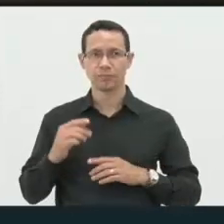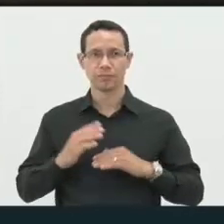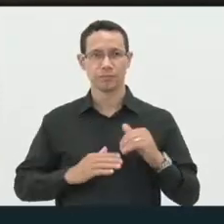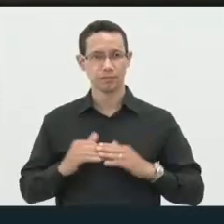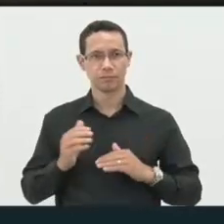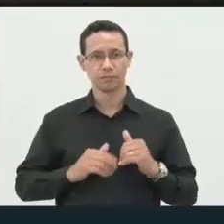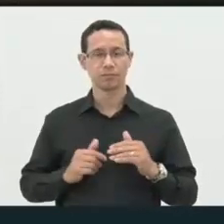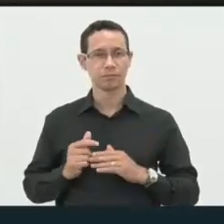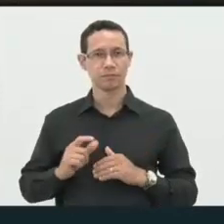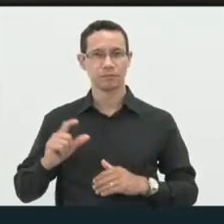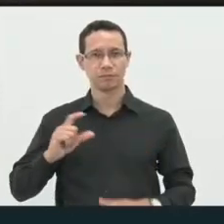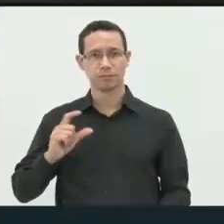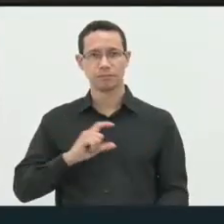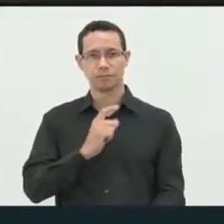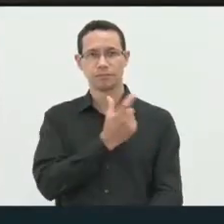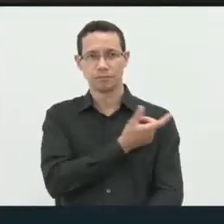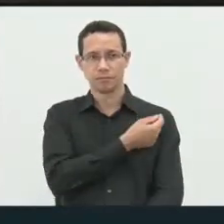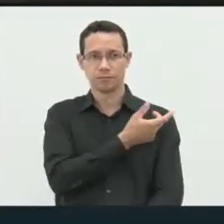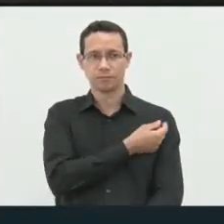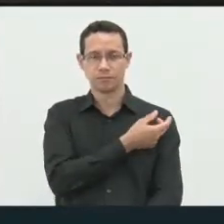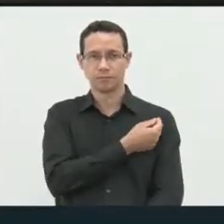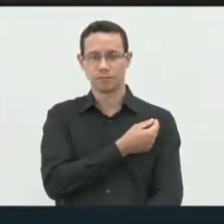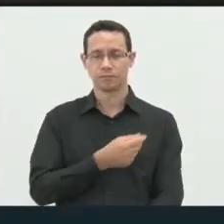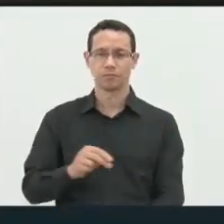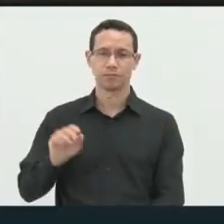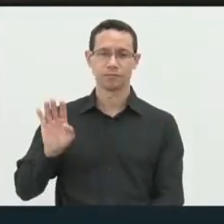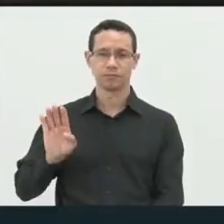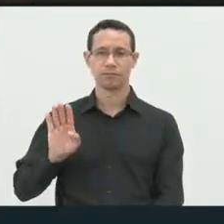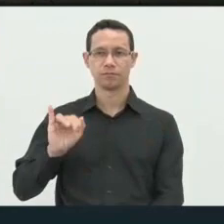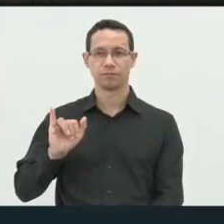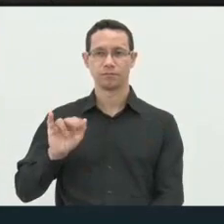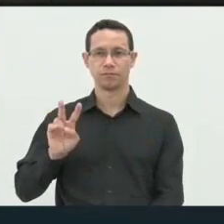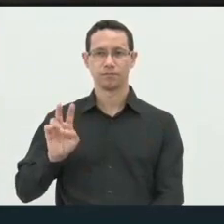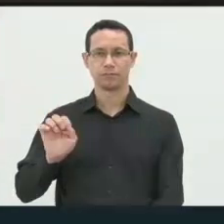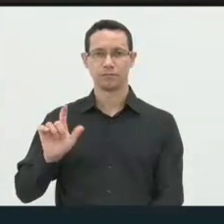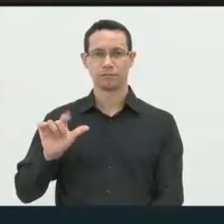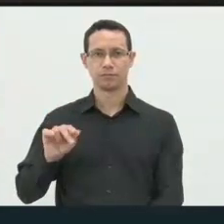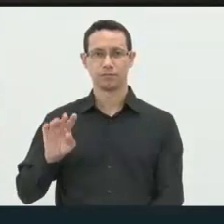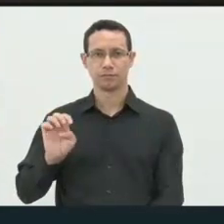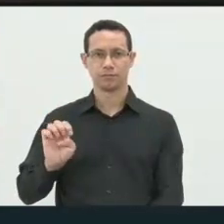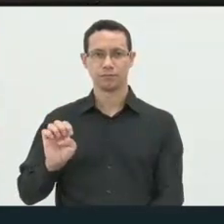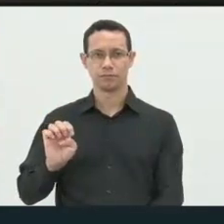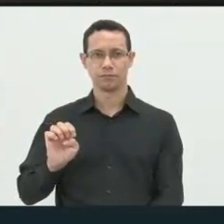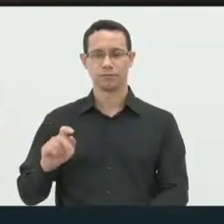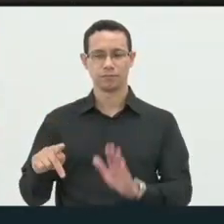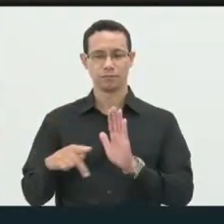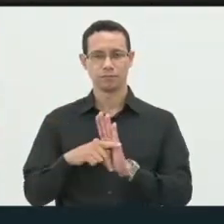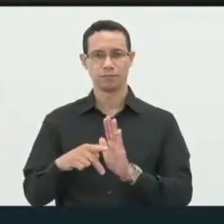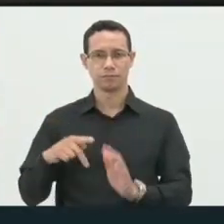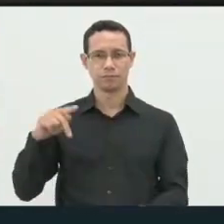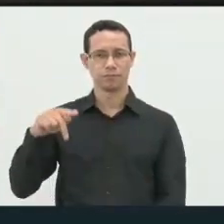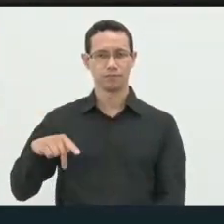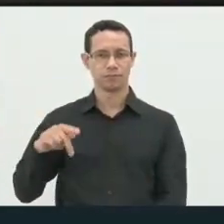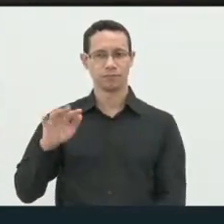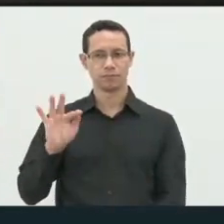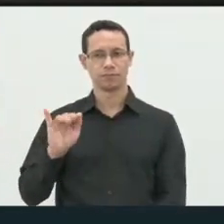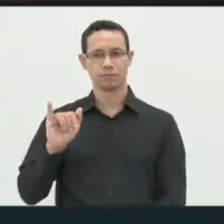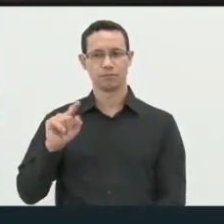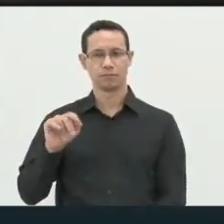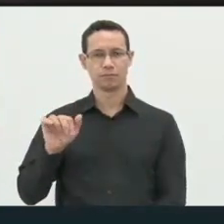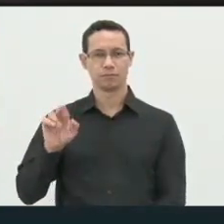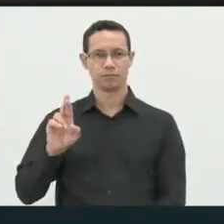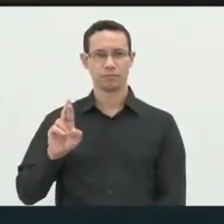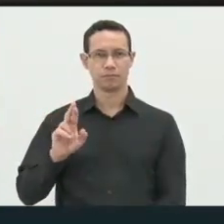vacina bivalente da fase essa vacina ela contempla